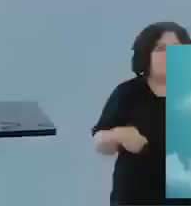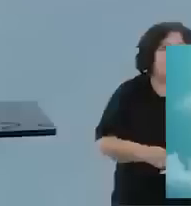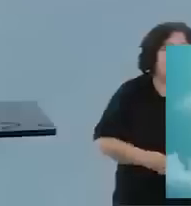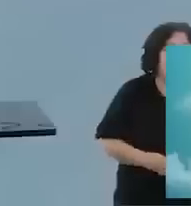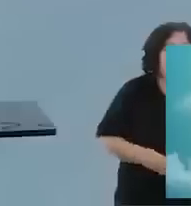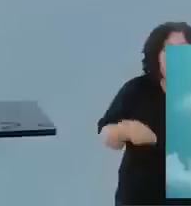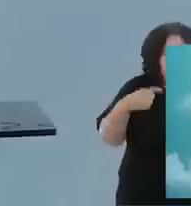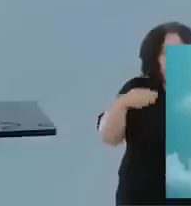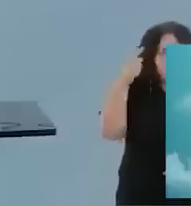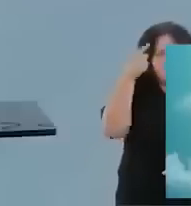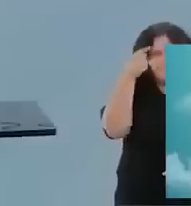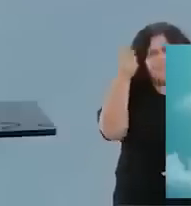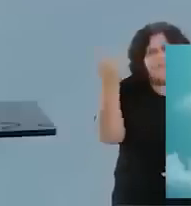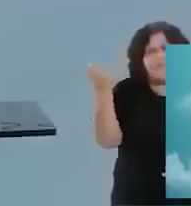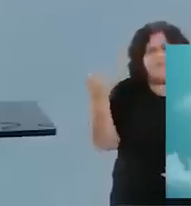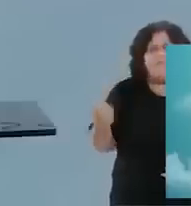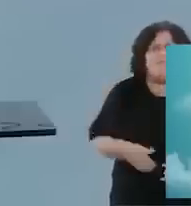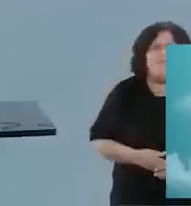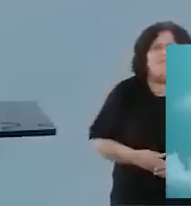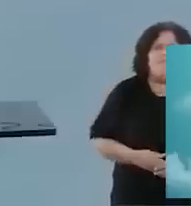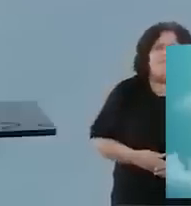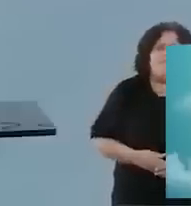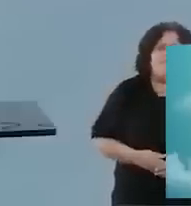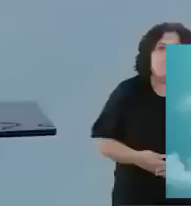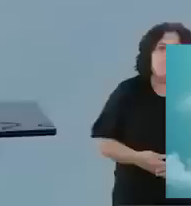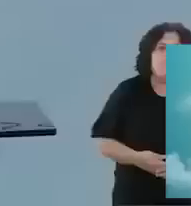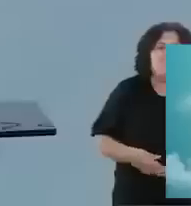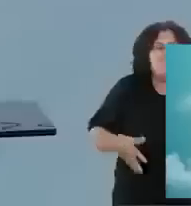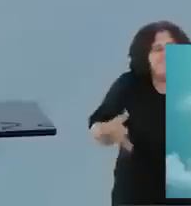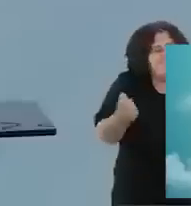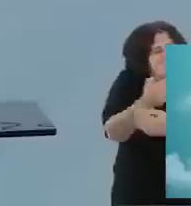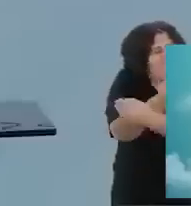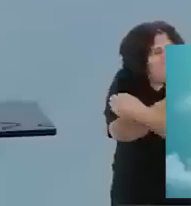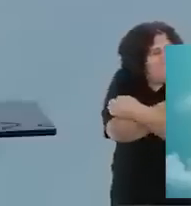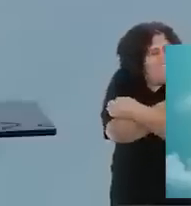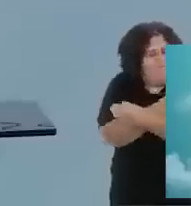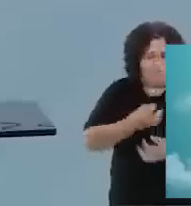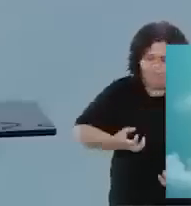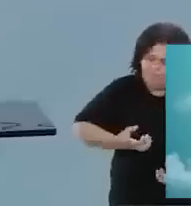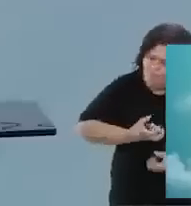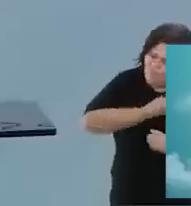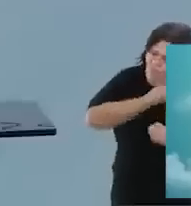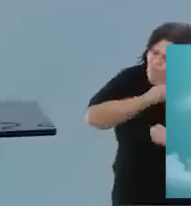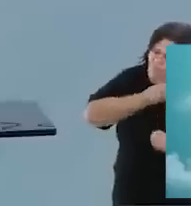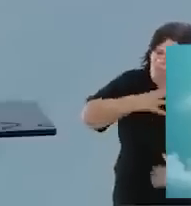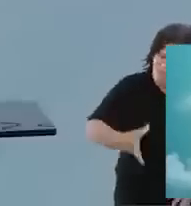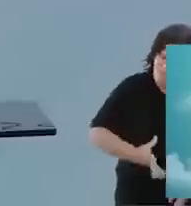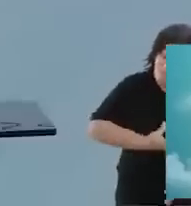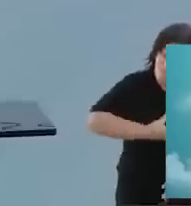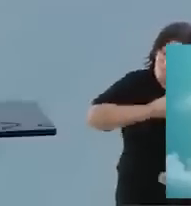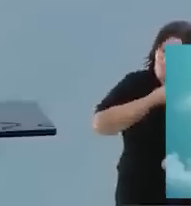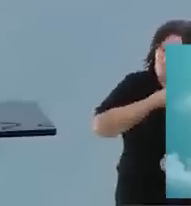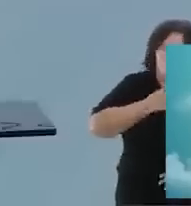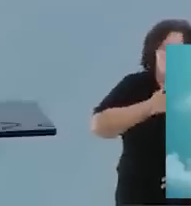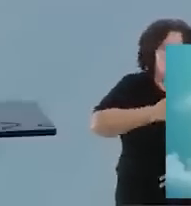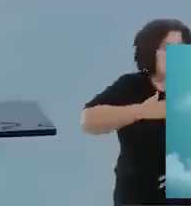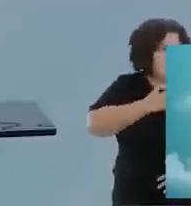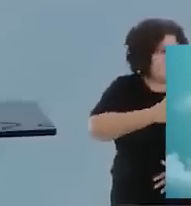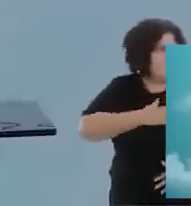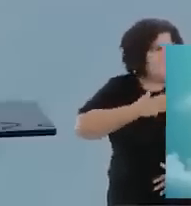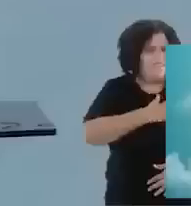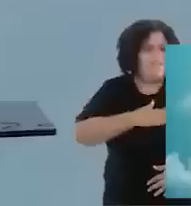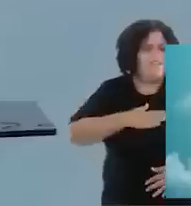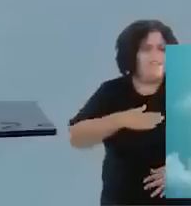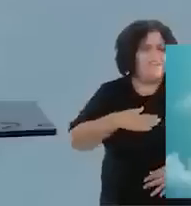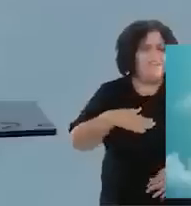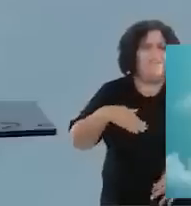A ideia aqui, gente, é de ser caloroso. Na recepção, hoje nós,